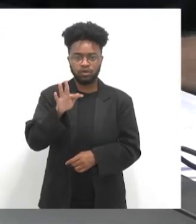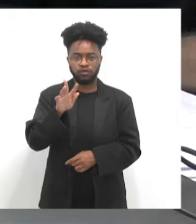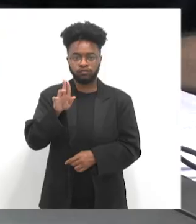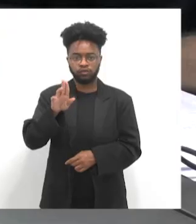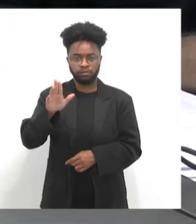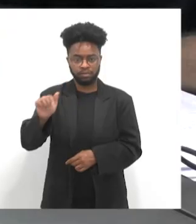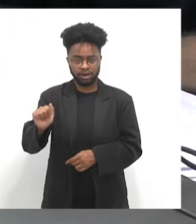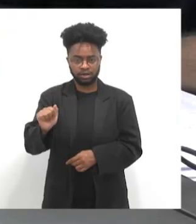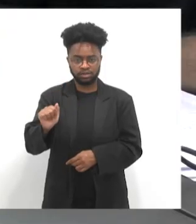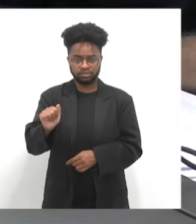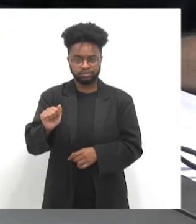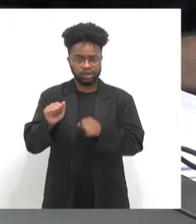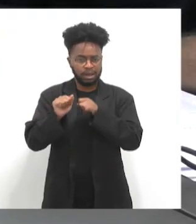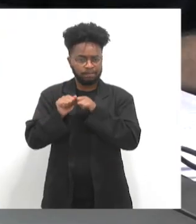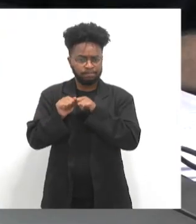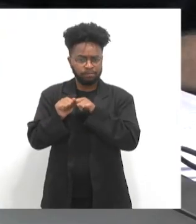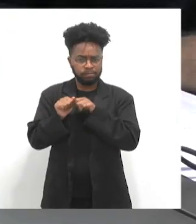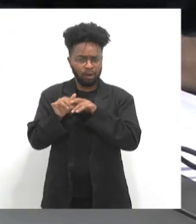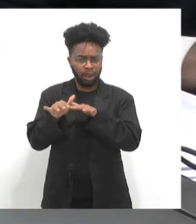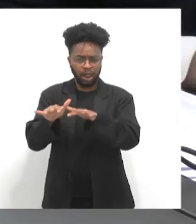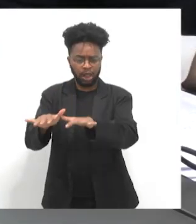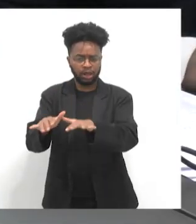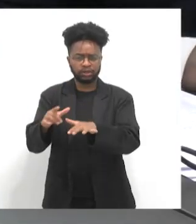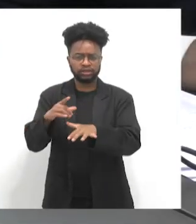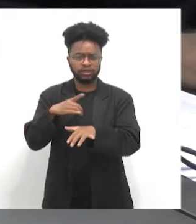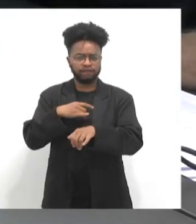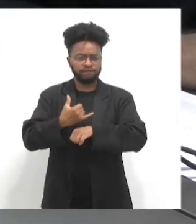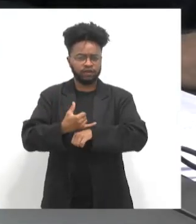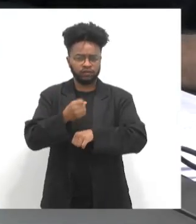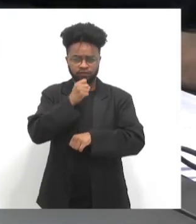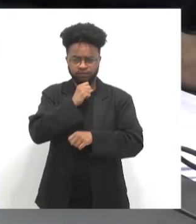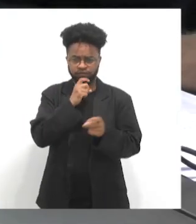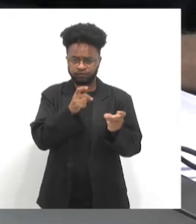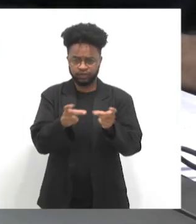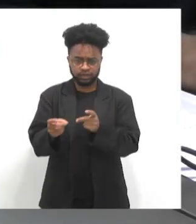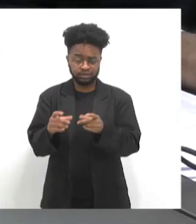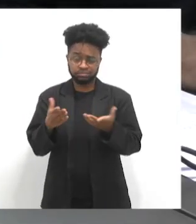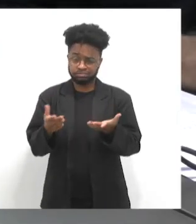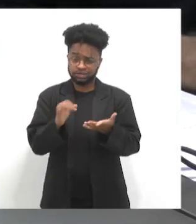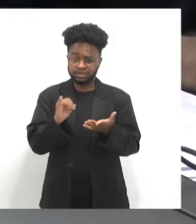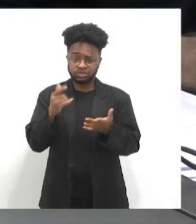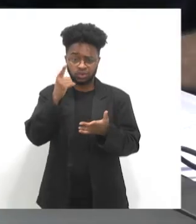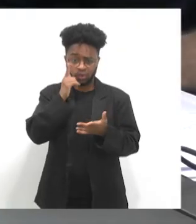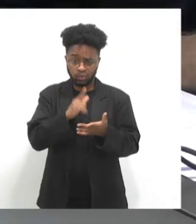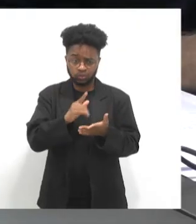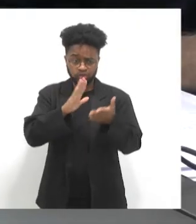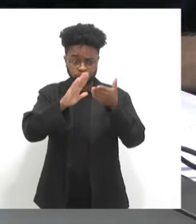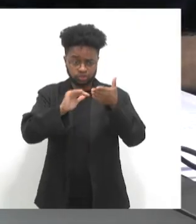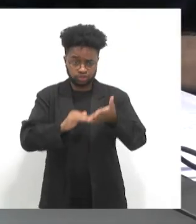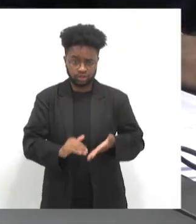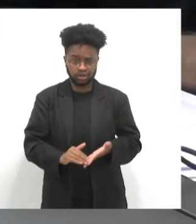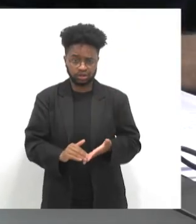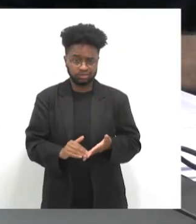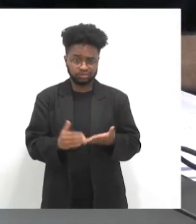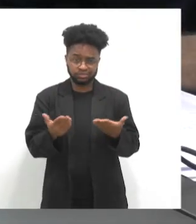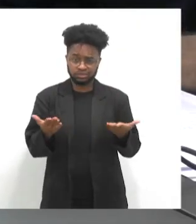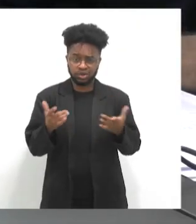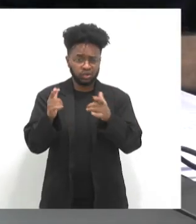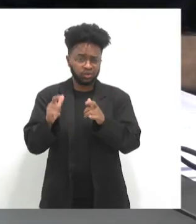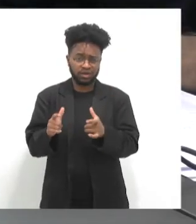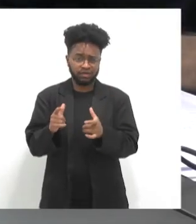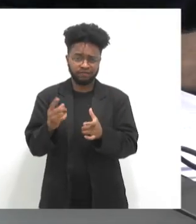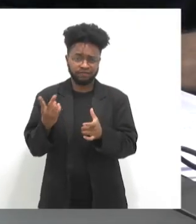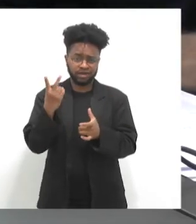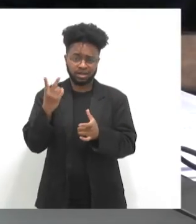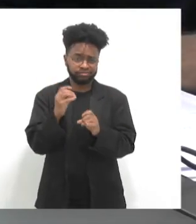totalmente tomado o terreno, por ferro velhos e tudo mais, e mesmo que conseguisse desapropriar, aquilo ali valeria R$2.